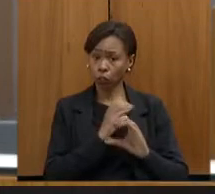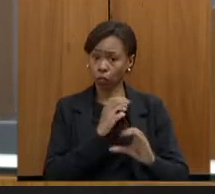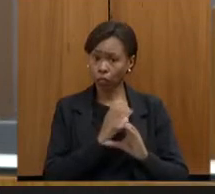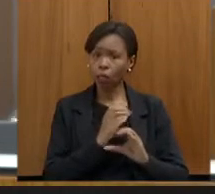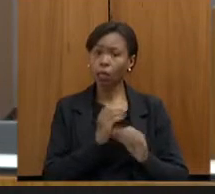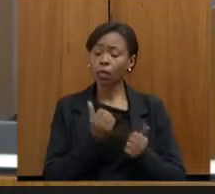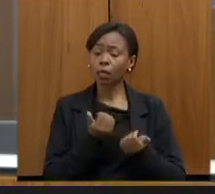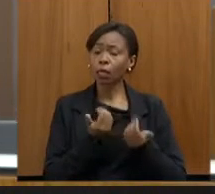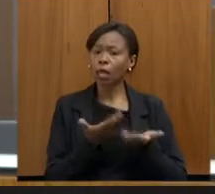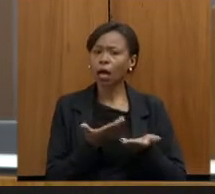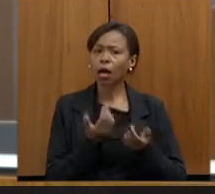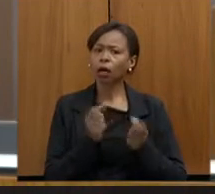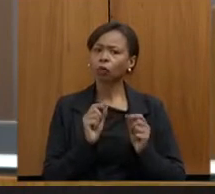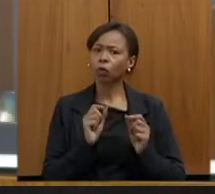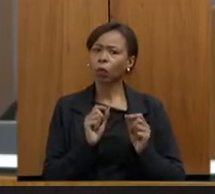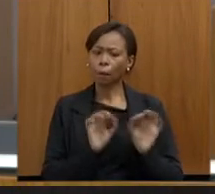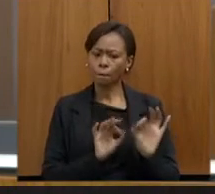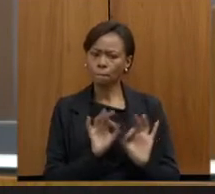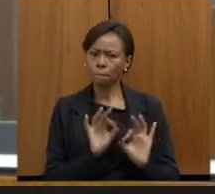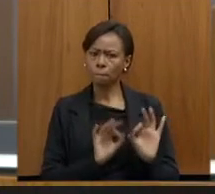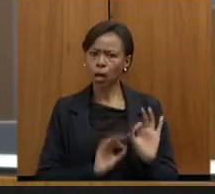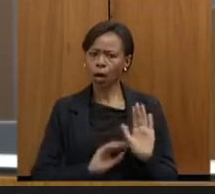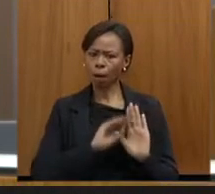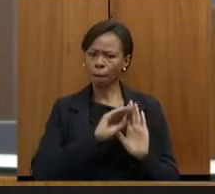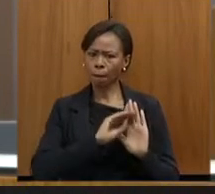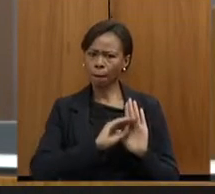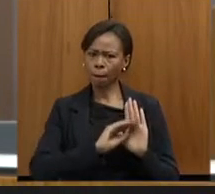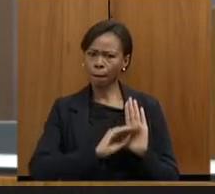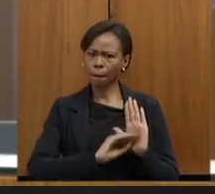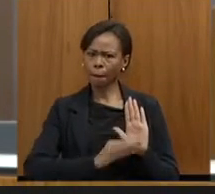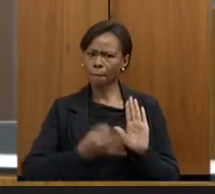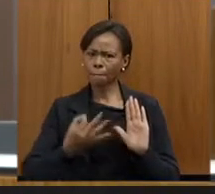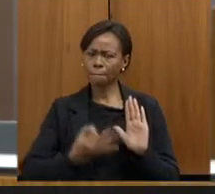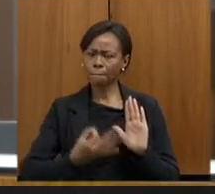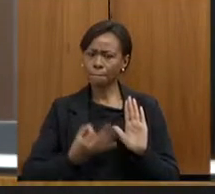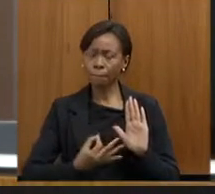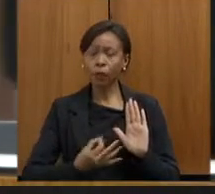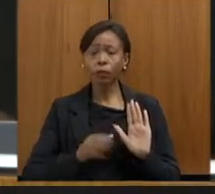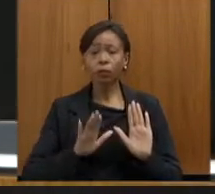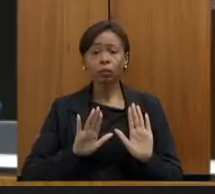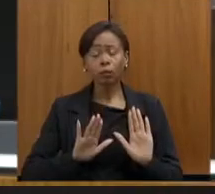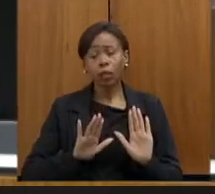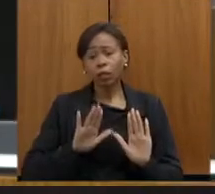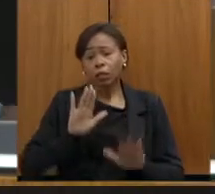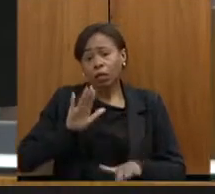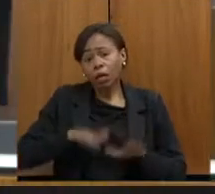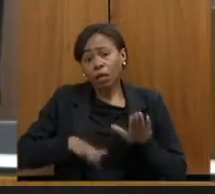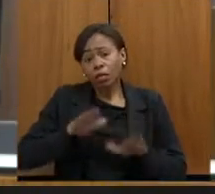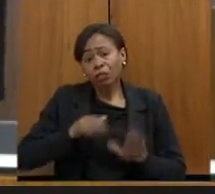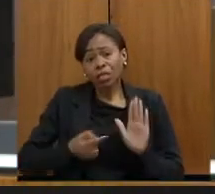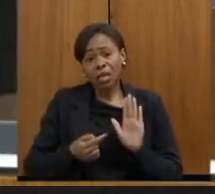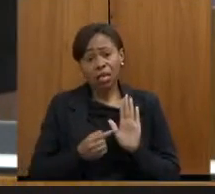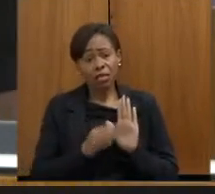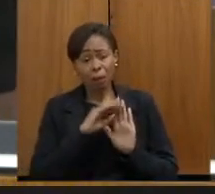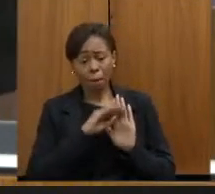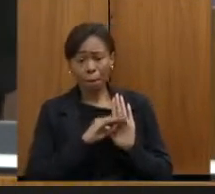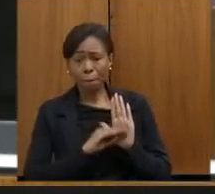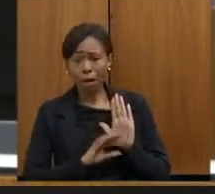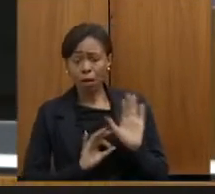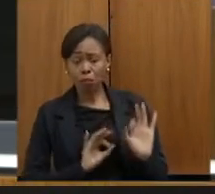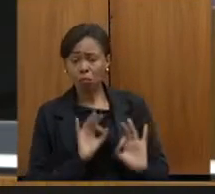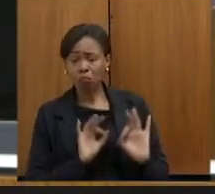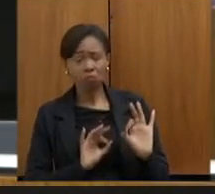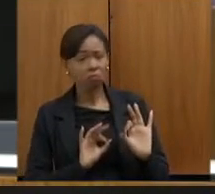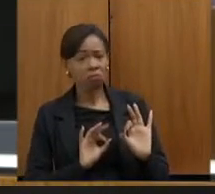autobétrico muito bem feito, muito bem produzido, mas que, muitas vezes, aquele produto ali, ele não era